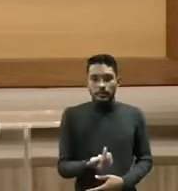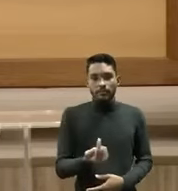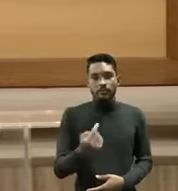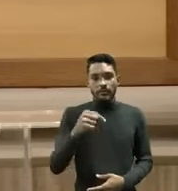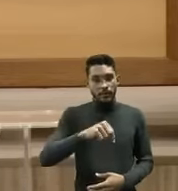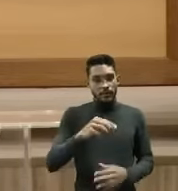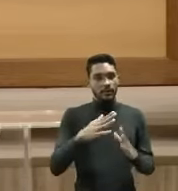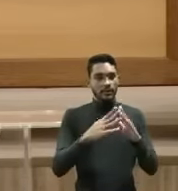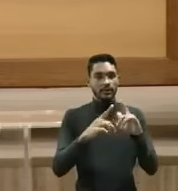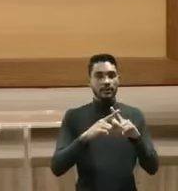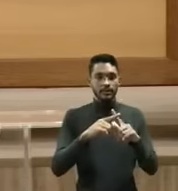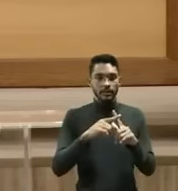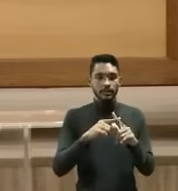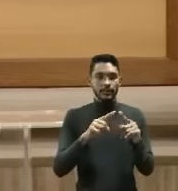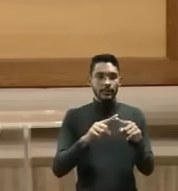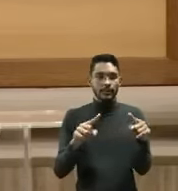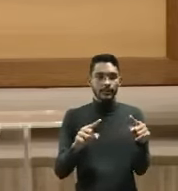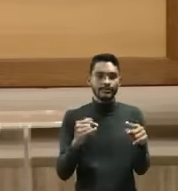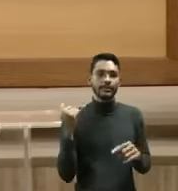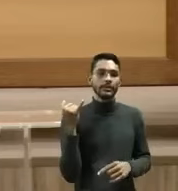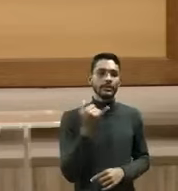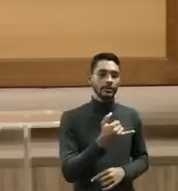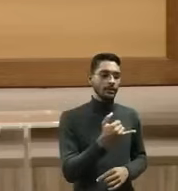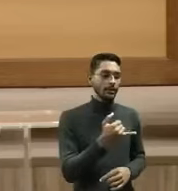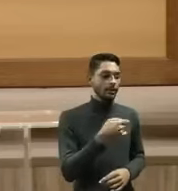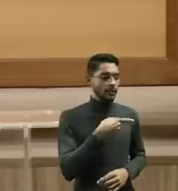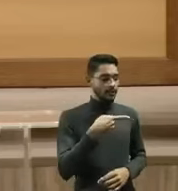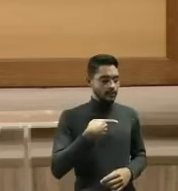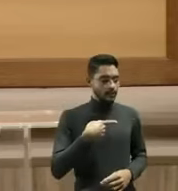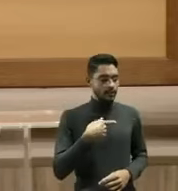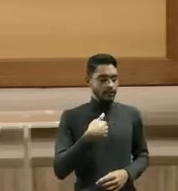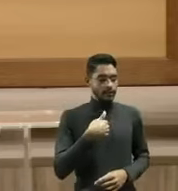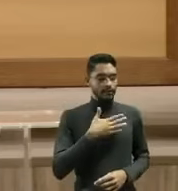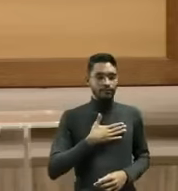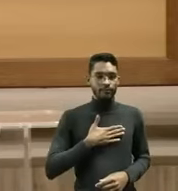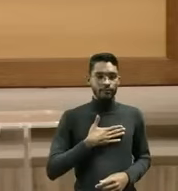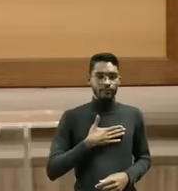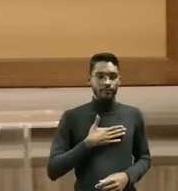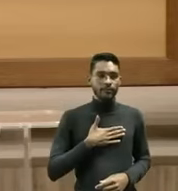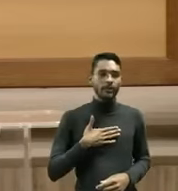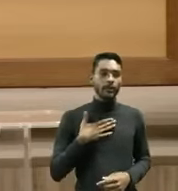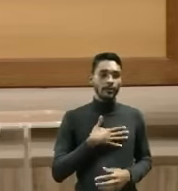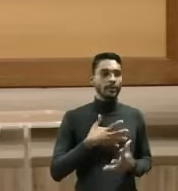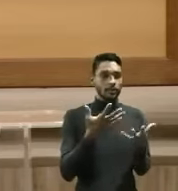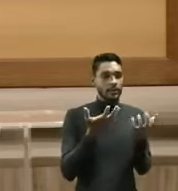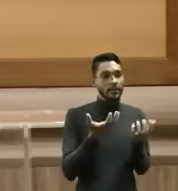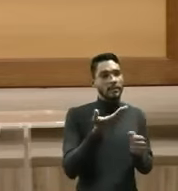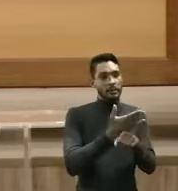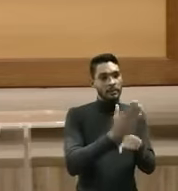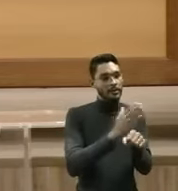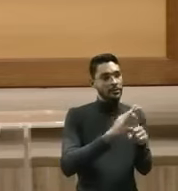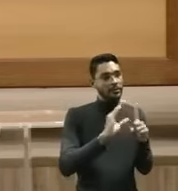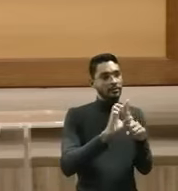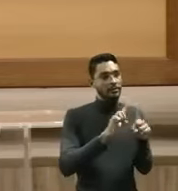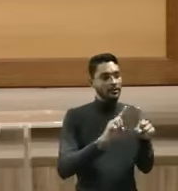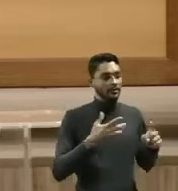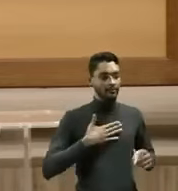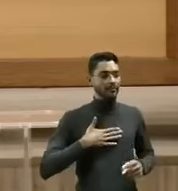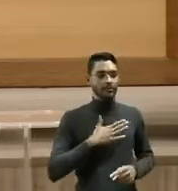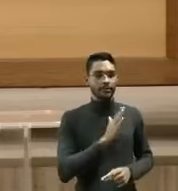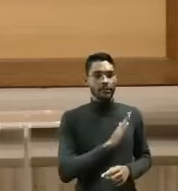aqui não é tua casa não é tua casa não é tua loja não é tua empresa aqui não é minha não gente nem eu posso